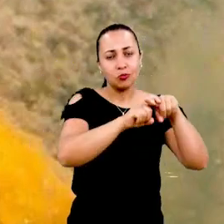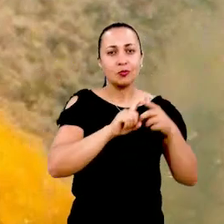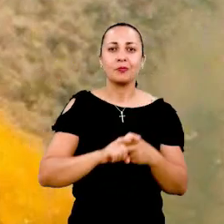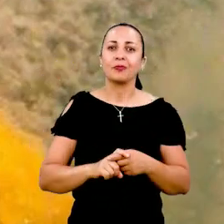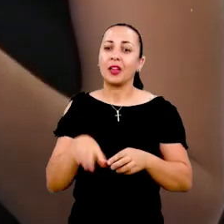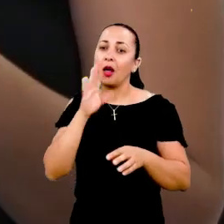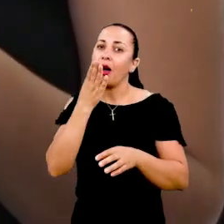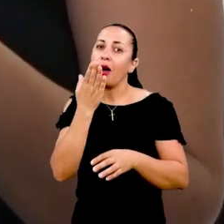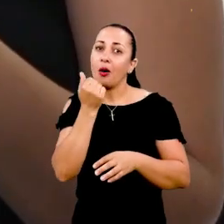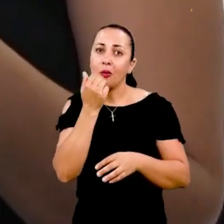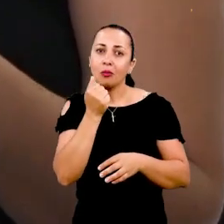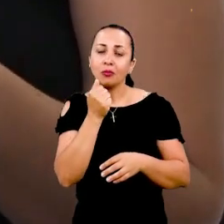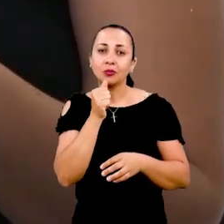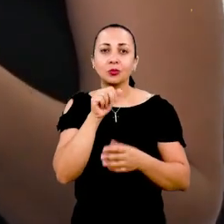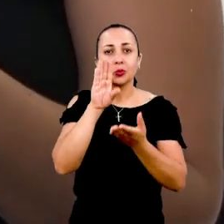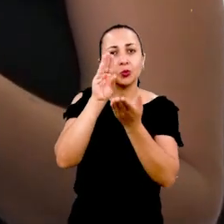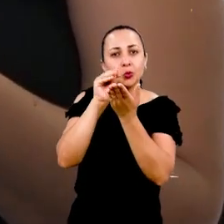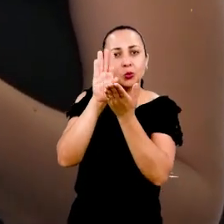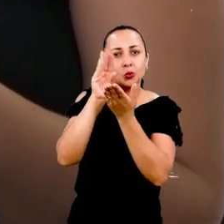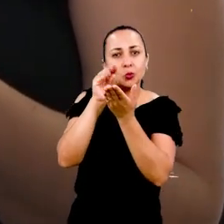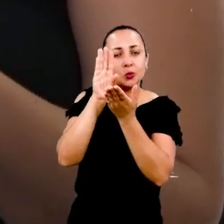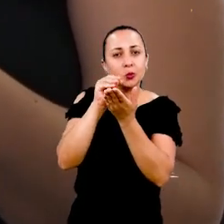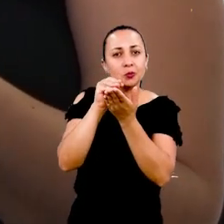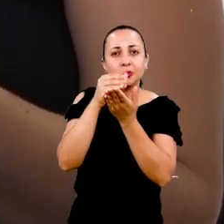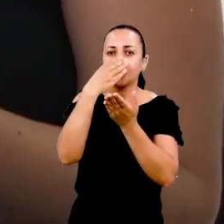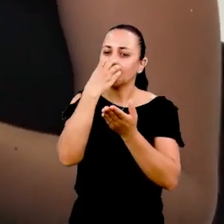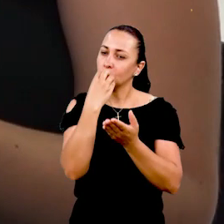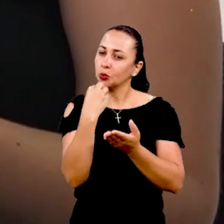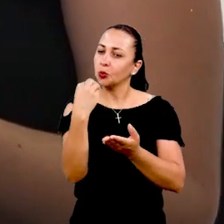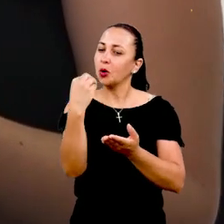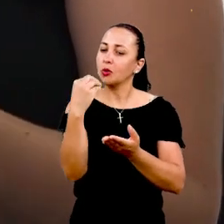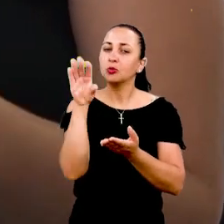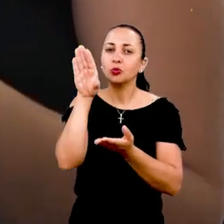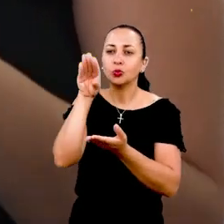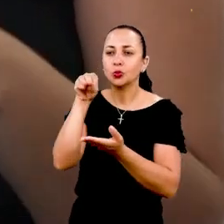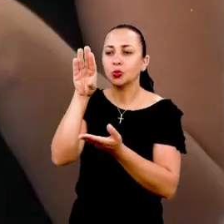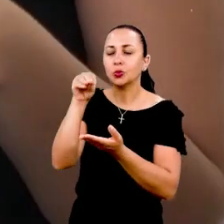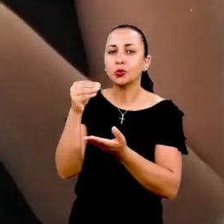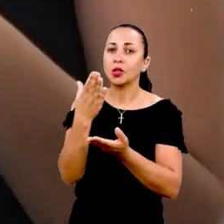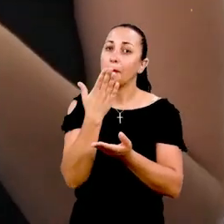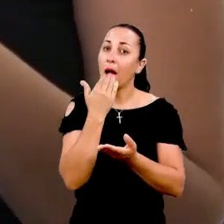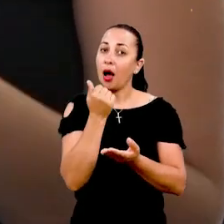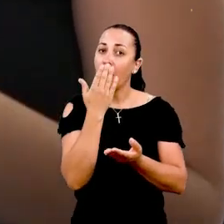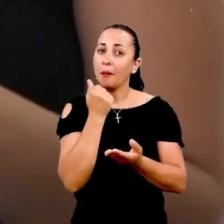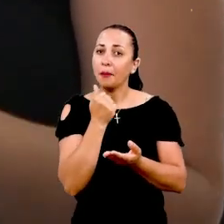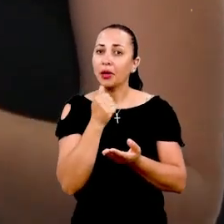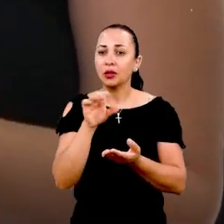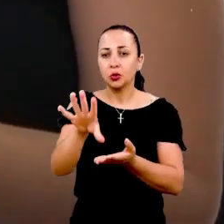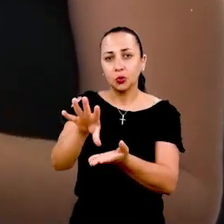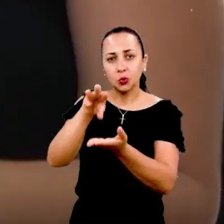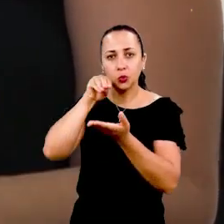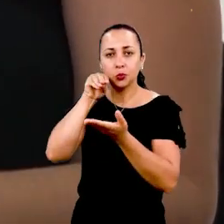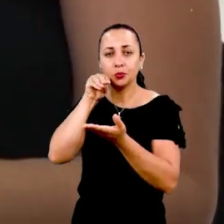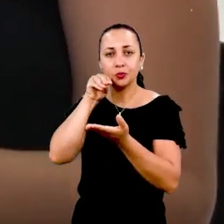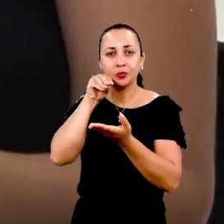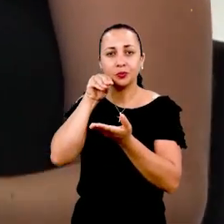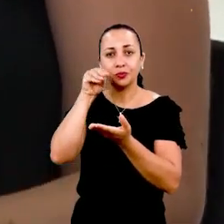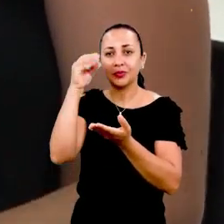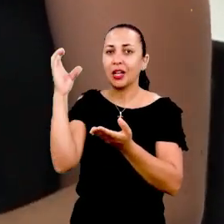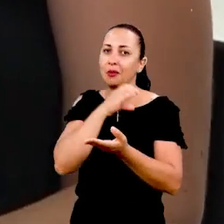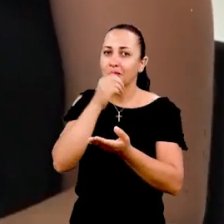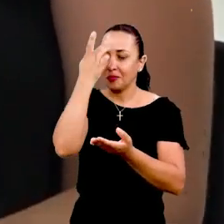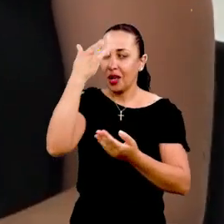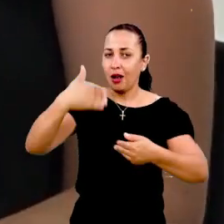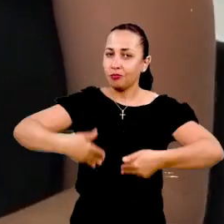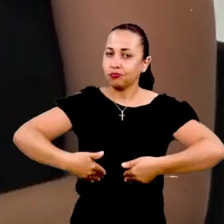se alimentam com uma boca que fica na ponta de um focinho tubular. Então eles utilizam sucção super rápida e muito